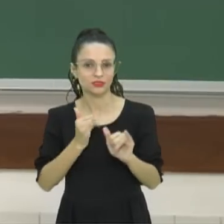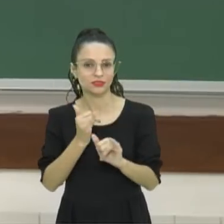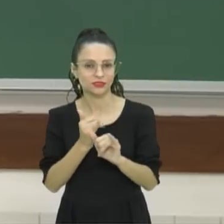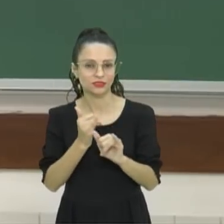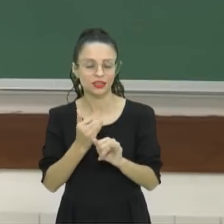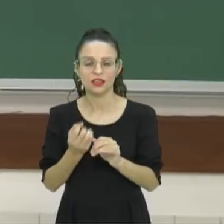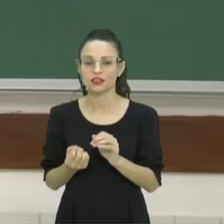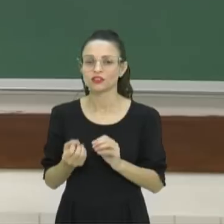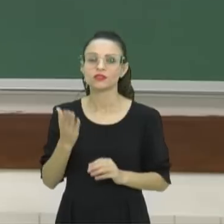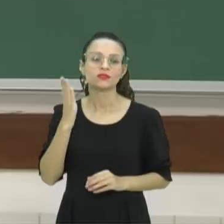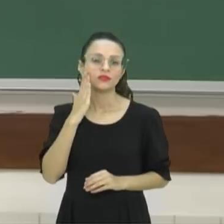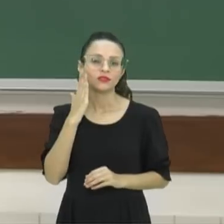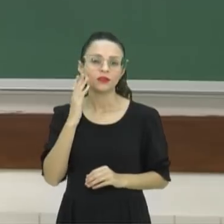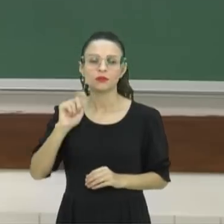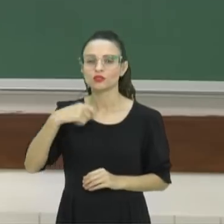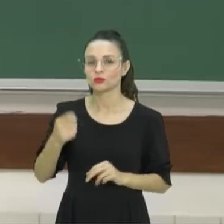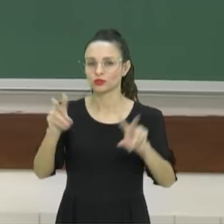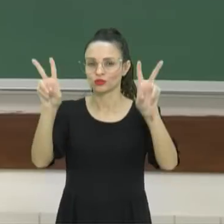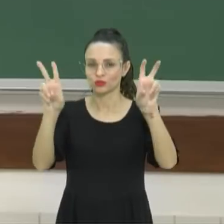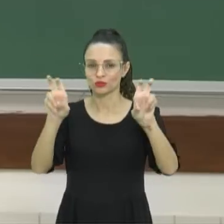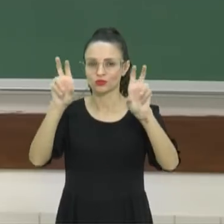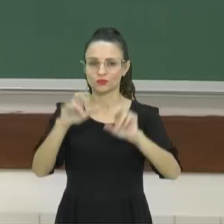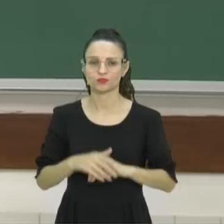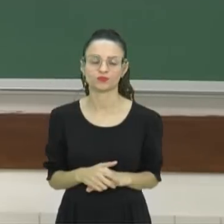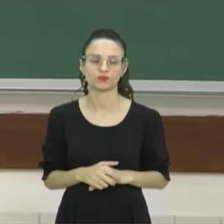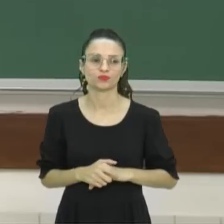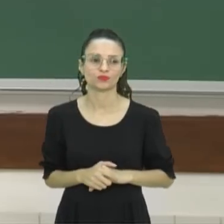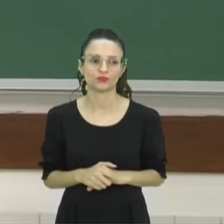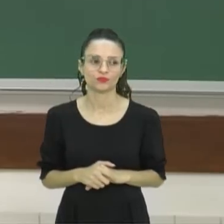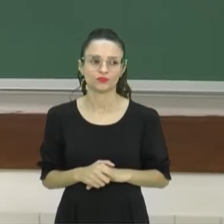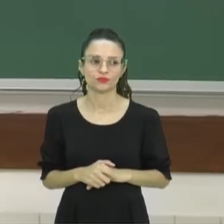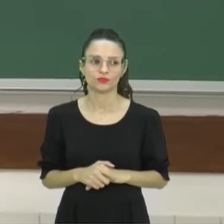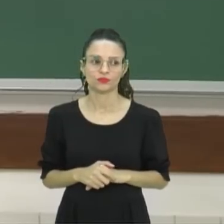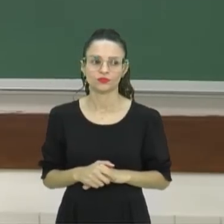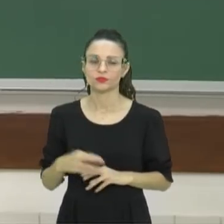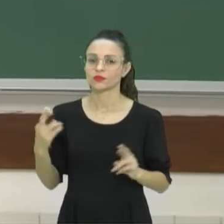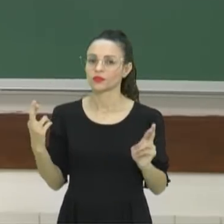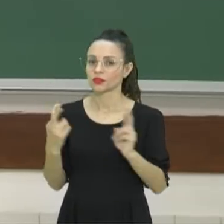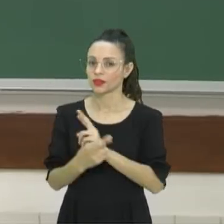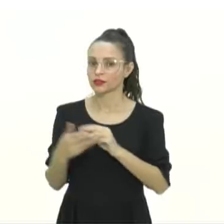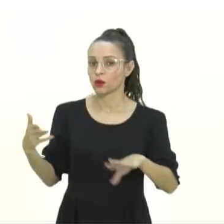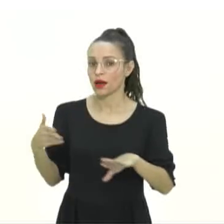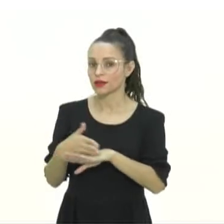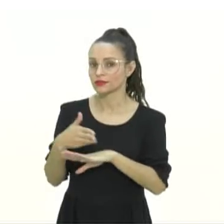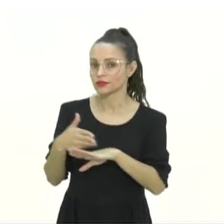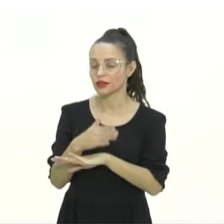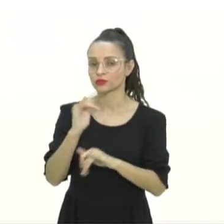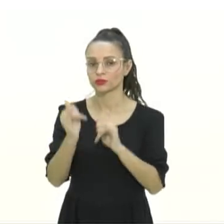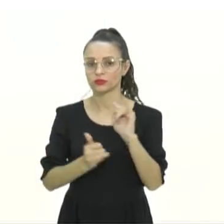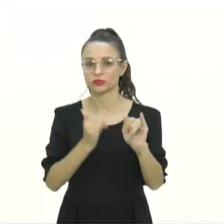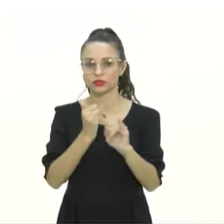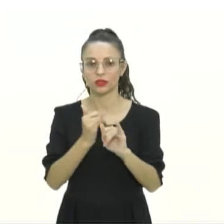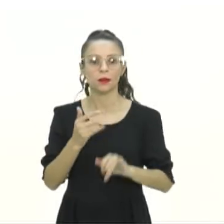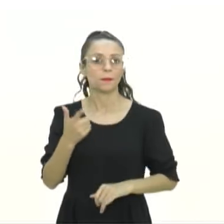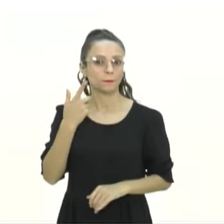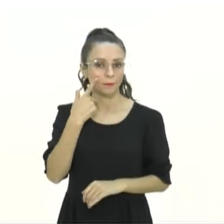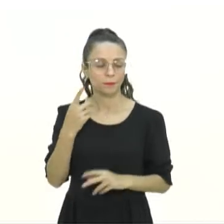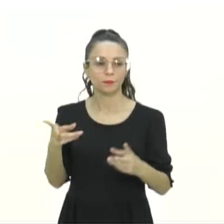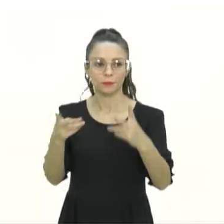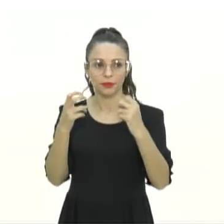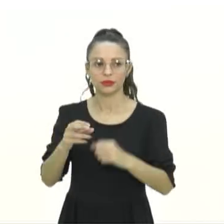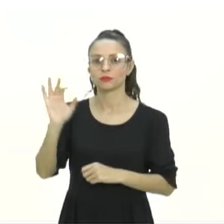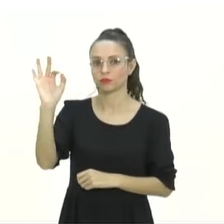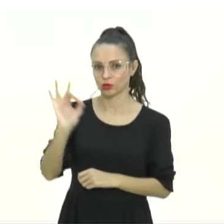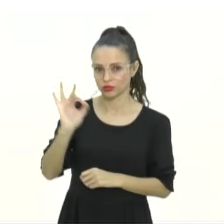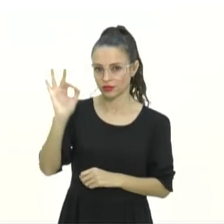gente quer saber de algum assunto. Em relação ao acesso à internet, nós percebemos que daí a porcentagem